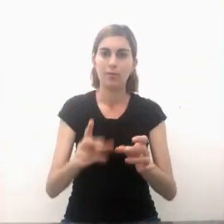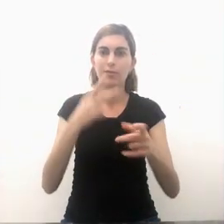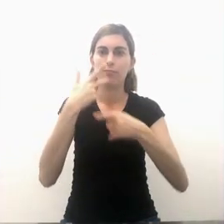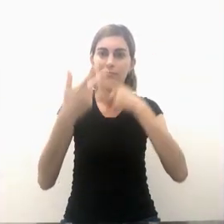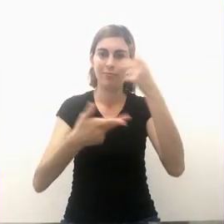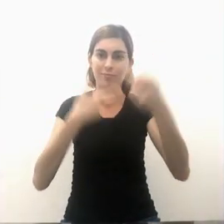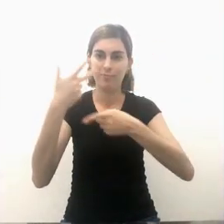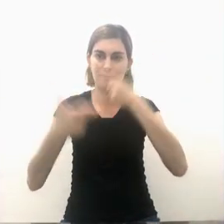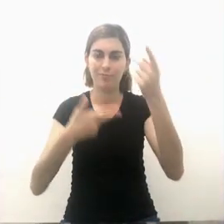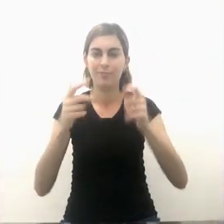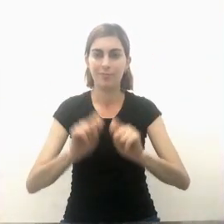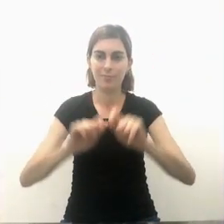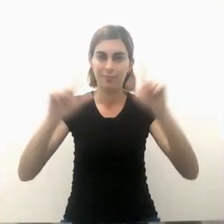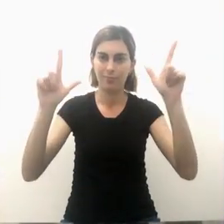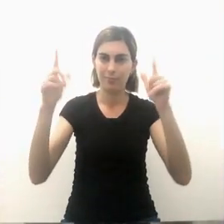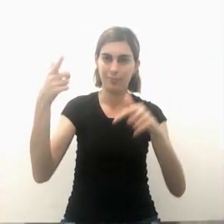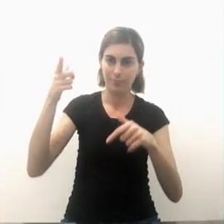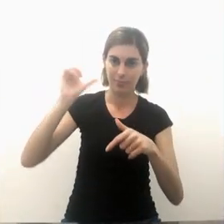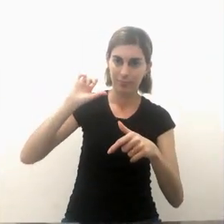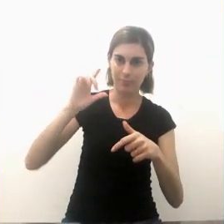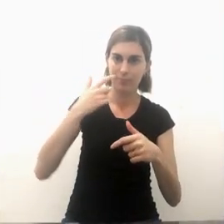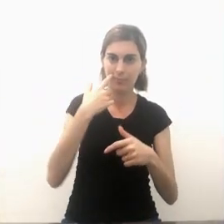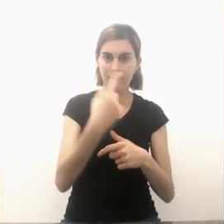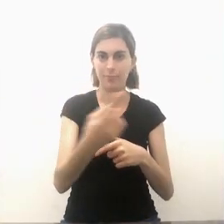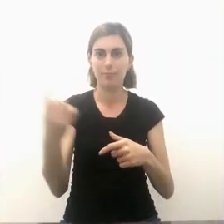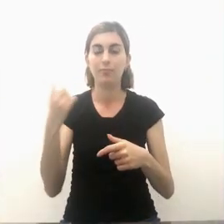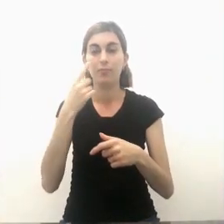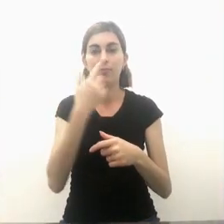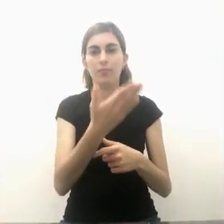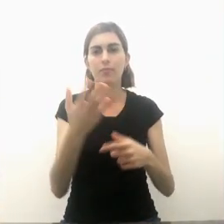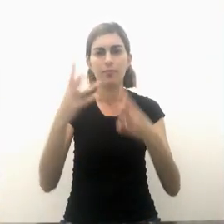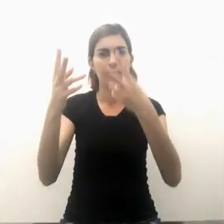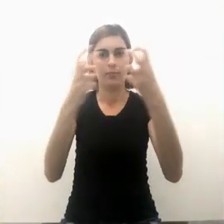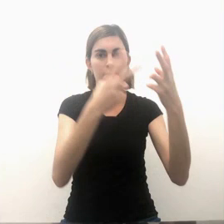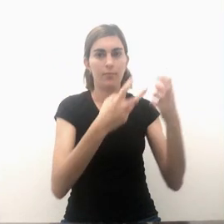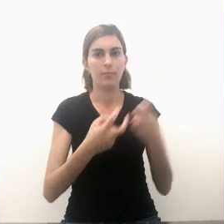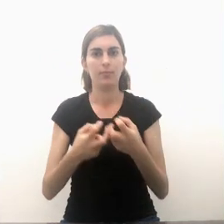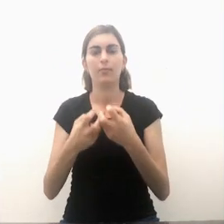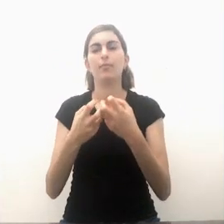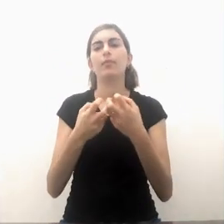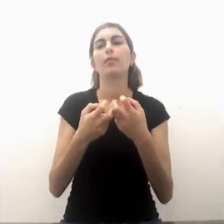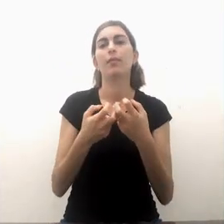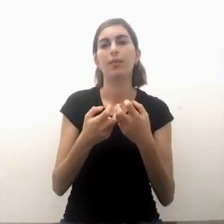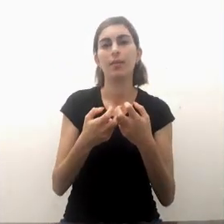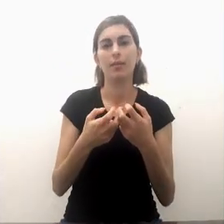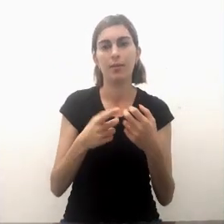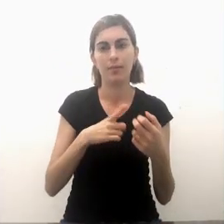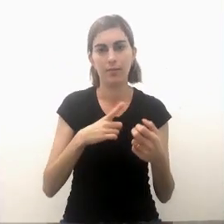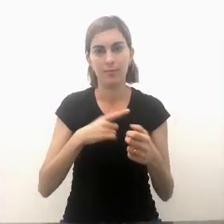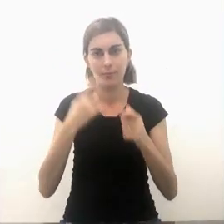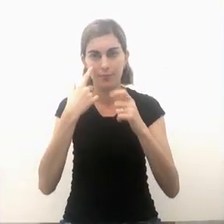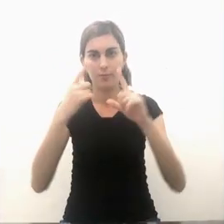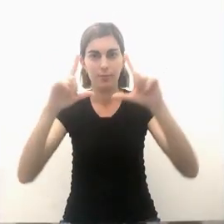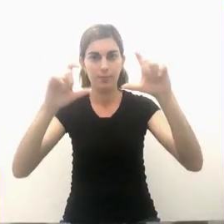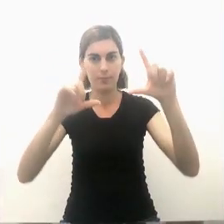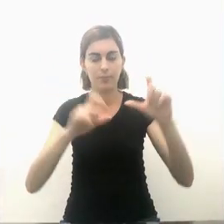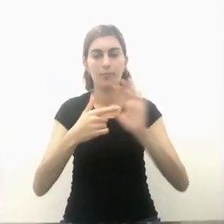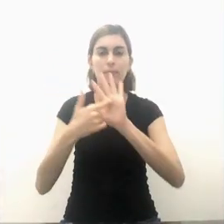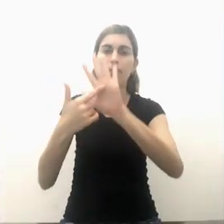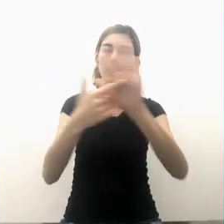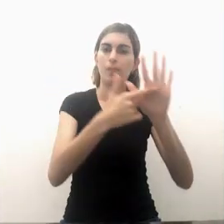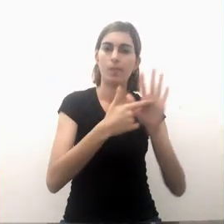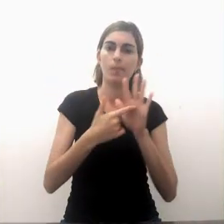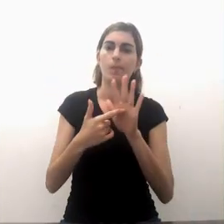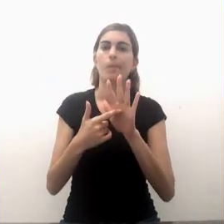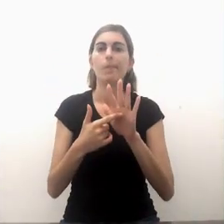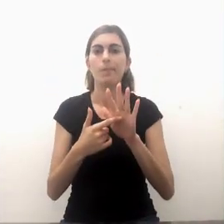acabou de comentar no slide anterior, tá, gente? Então, você observa que essa imagem, tá, mostra